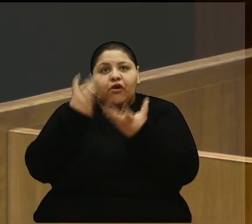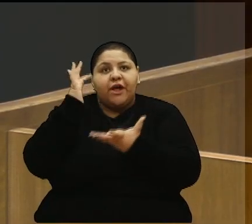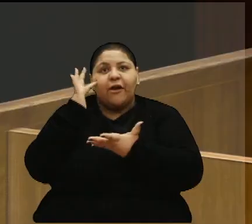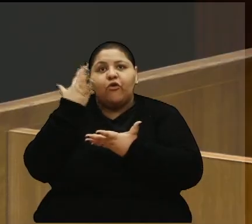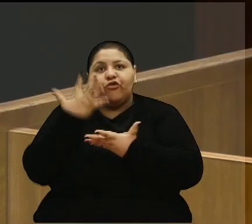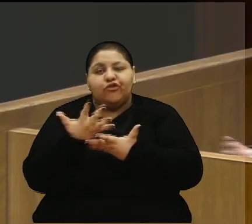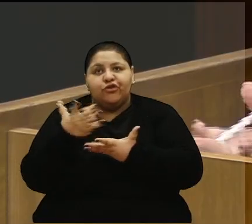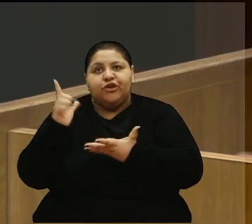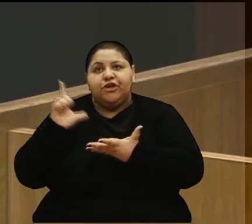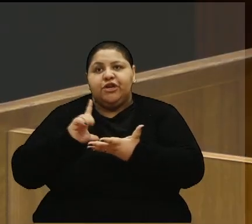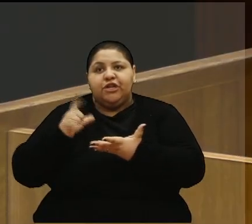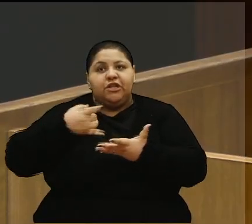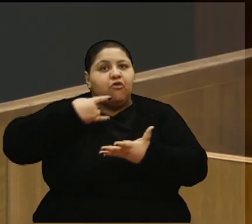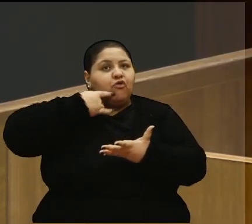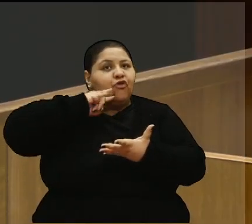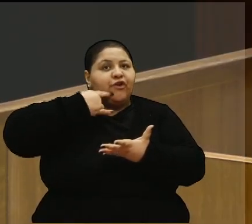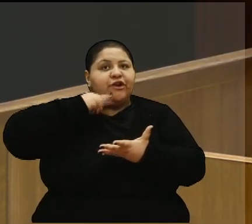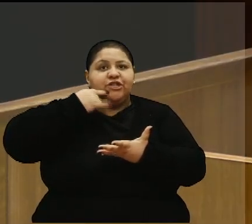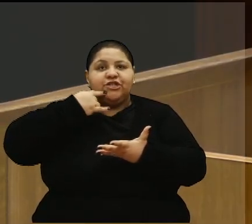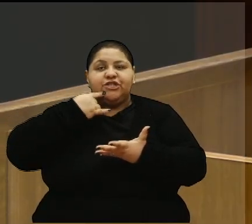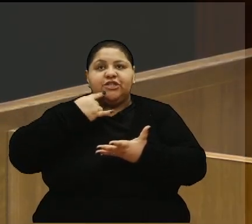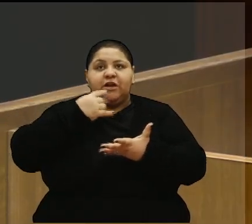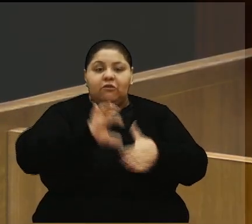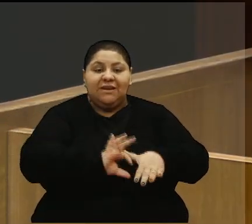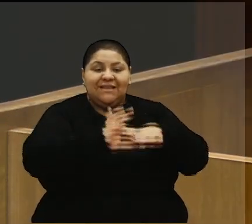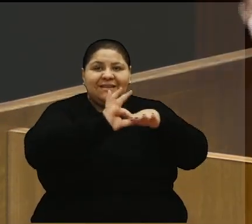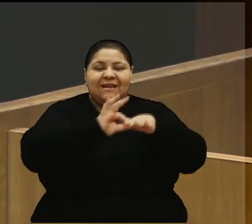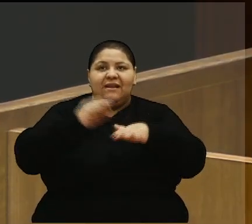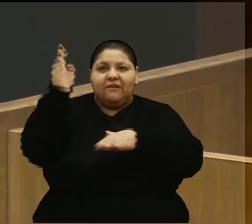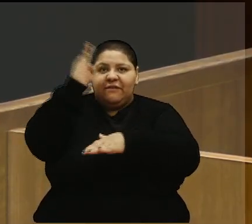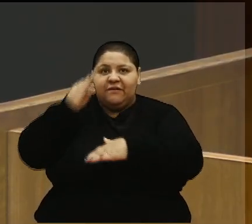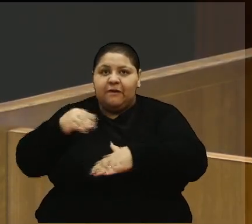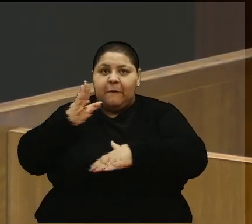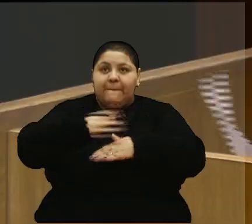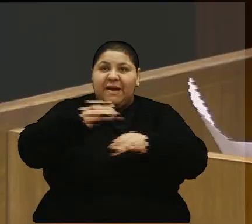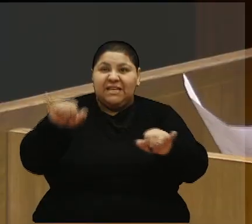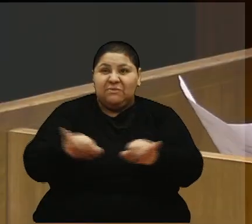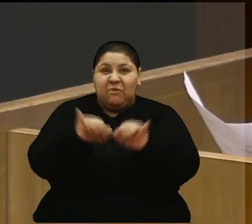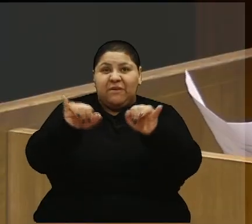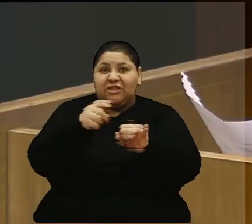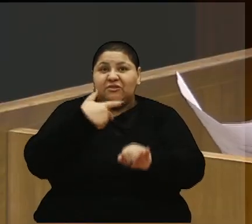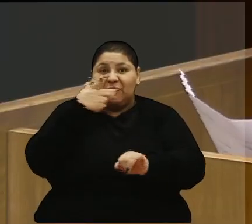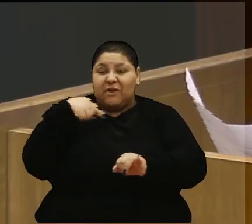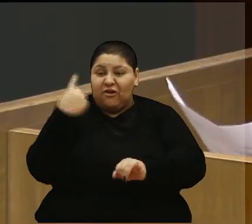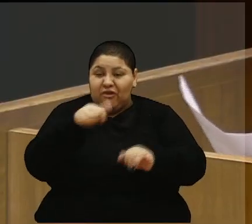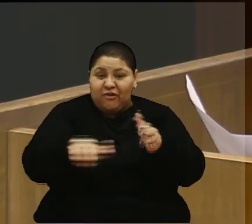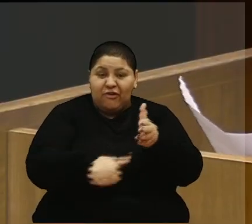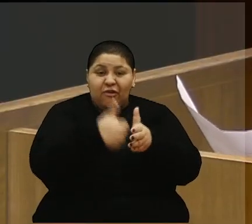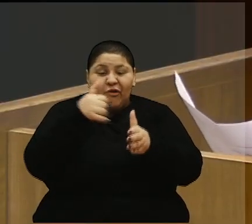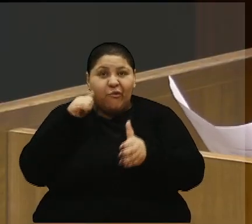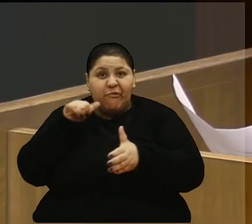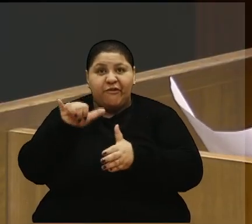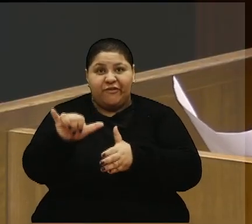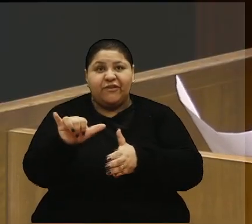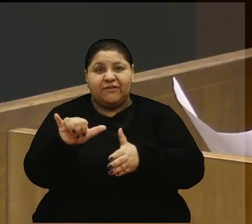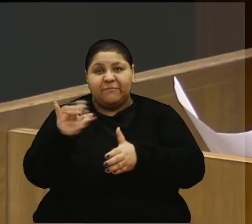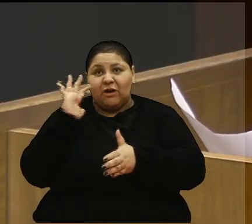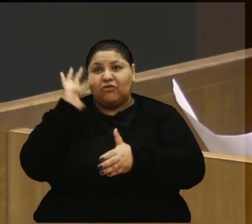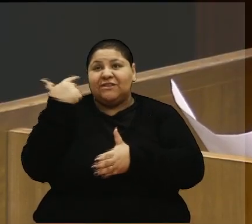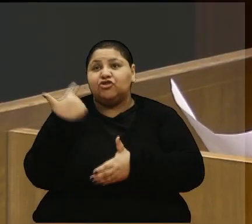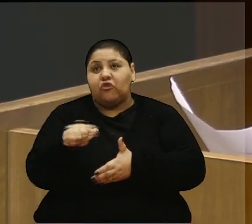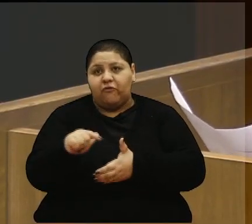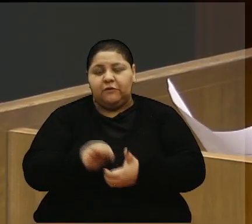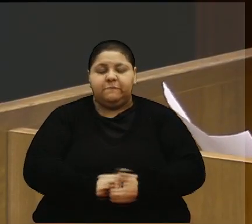um cachaceiro descondenado na presidência. Então, para mim, quanto mais besteiras ele falar para nós, é até melhor para evitar que isso ocorra